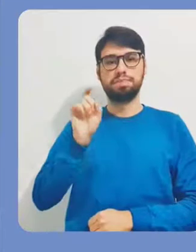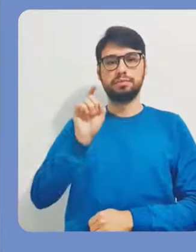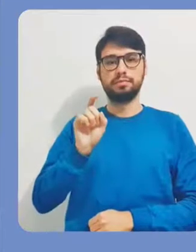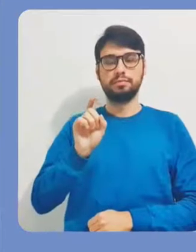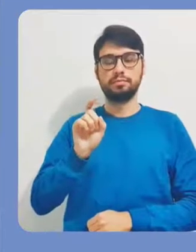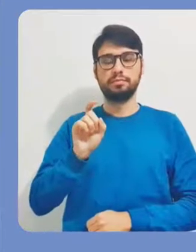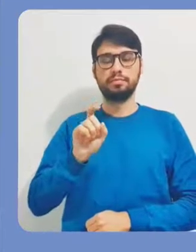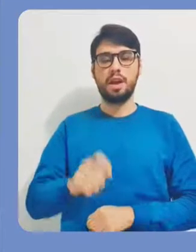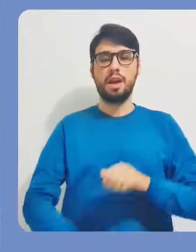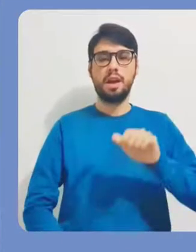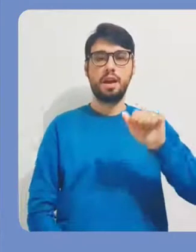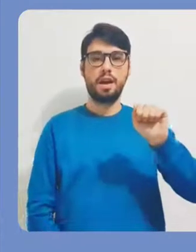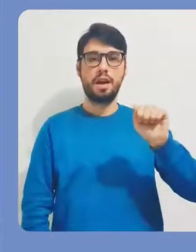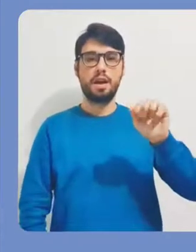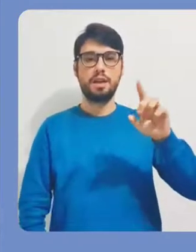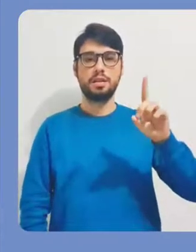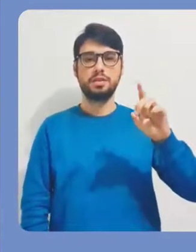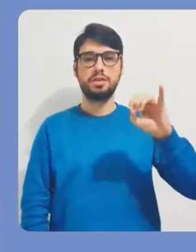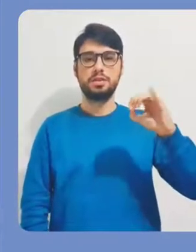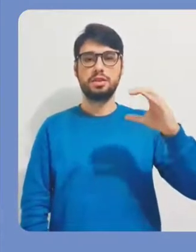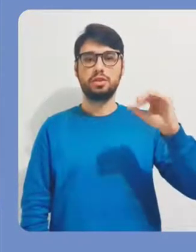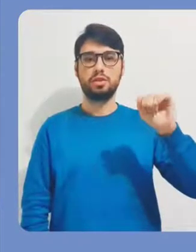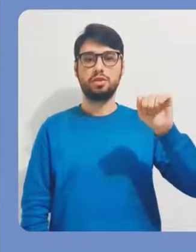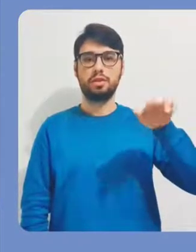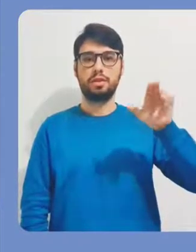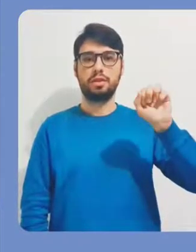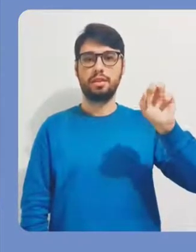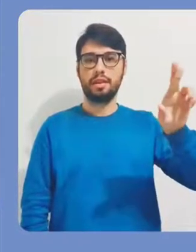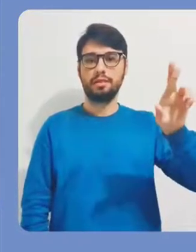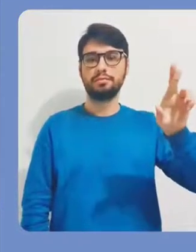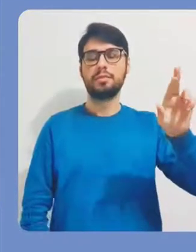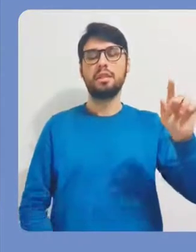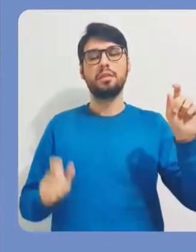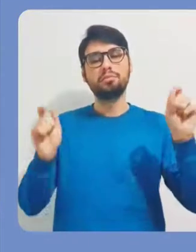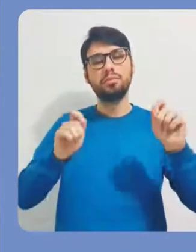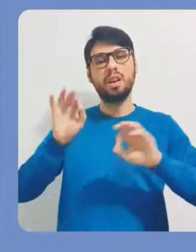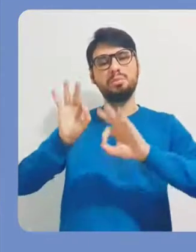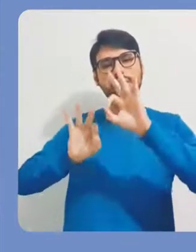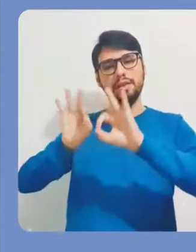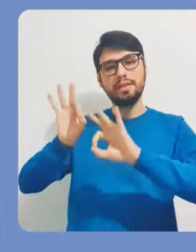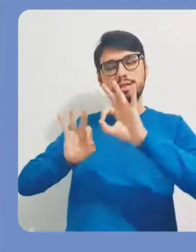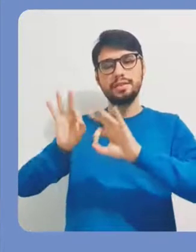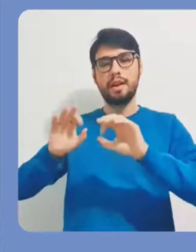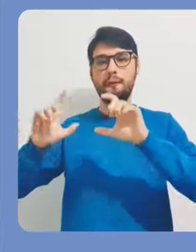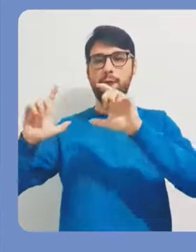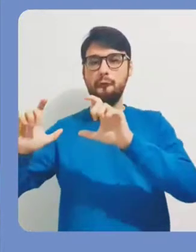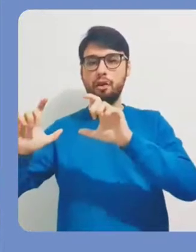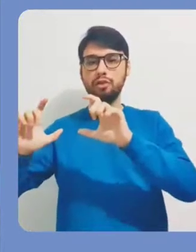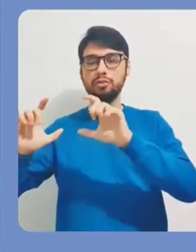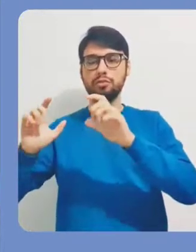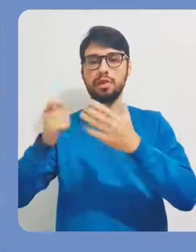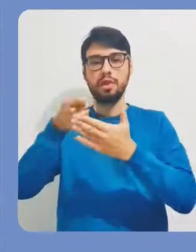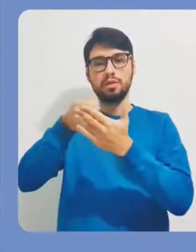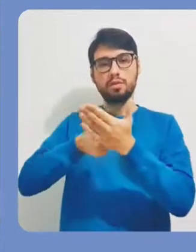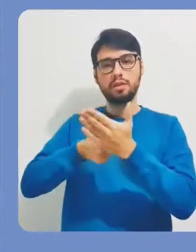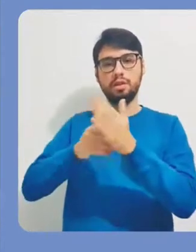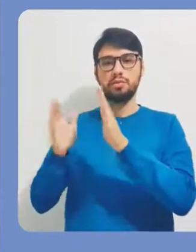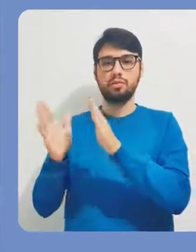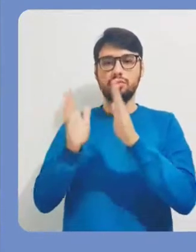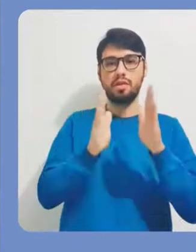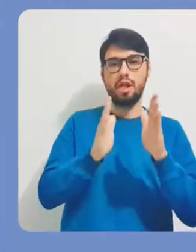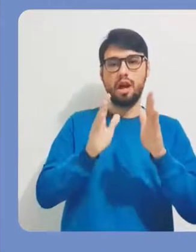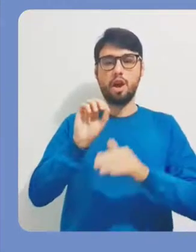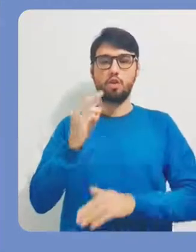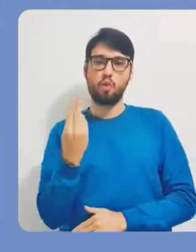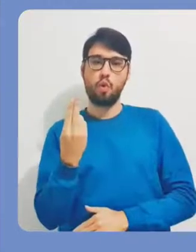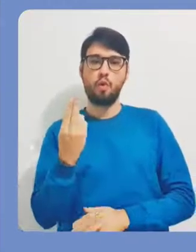Ednilson. E eu posso fazer a configuração de modo que fique com a imagem e o nome do lado, ou então a foto e o nome